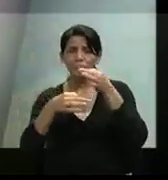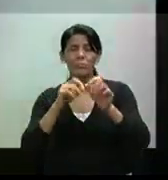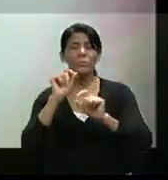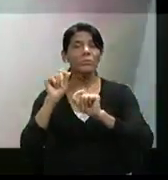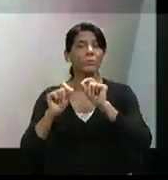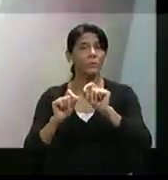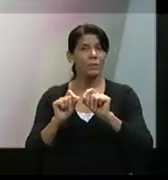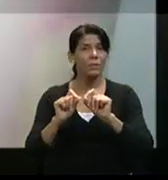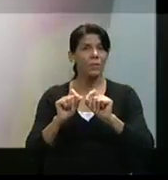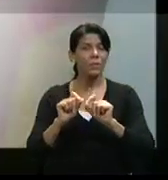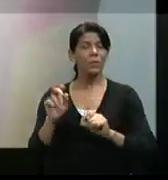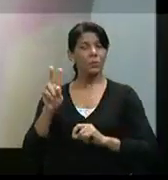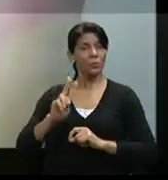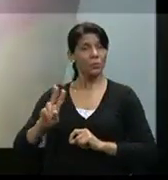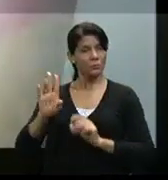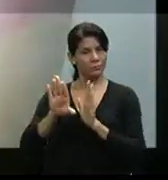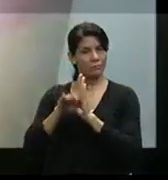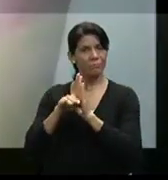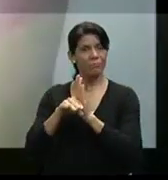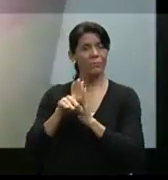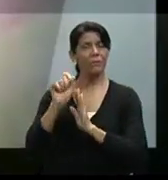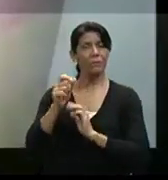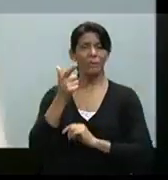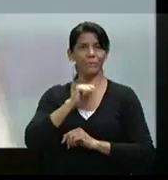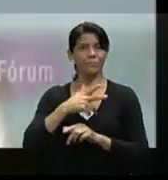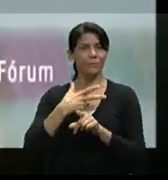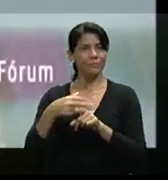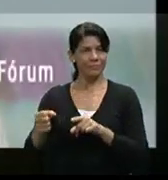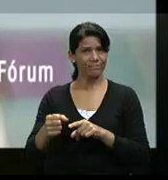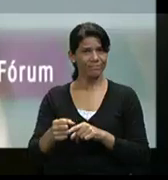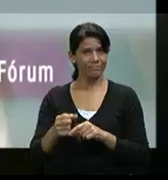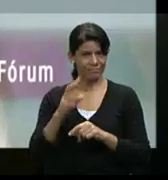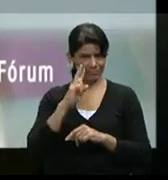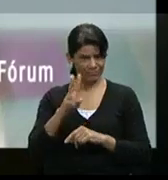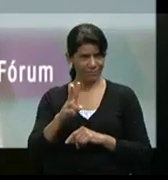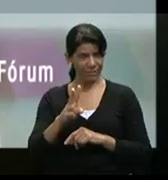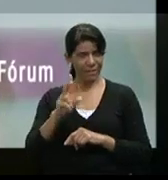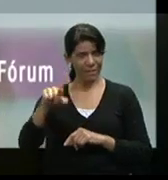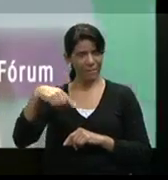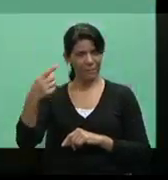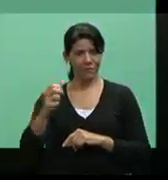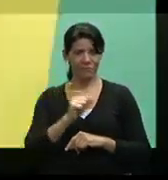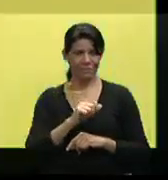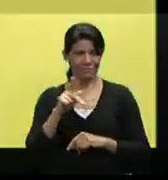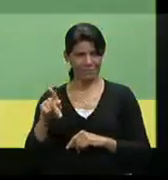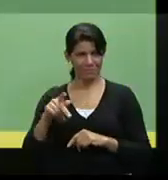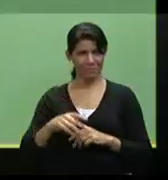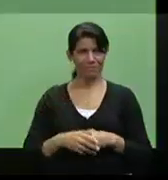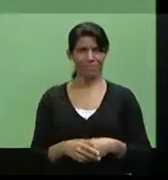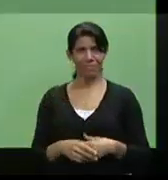ela e aplicamos os conceitos para resolvê-la. Vamos à próxima SP.